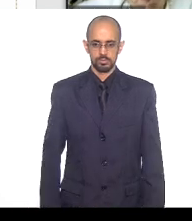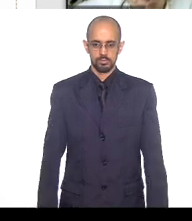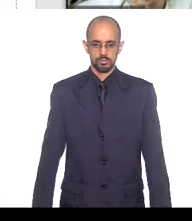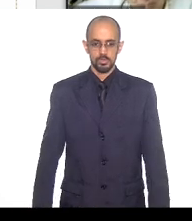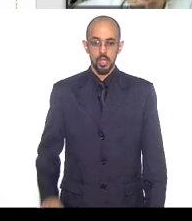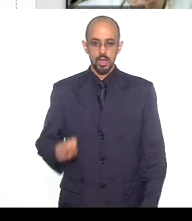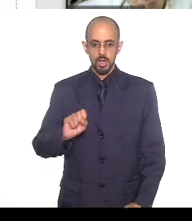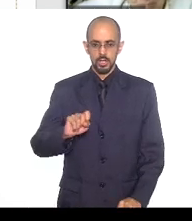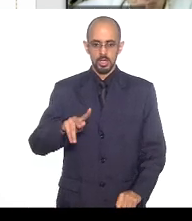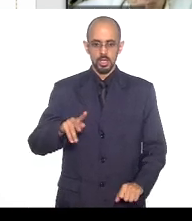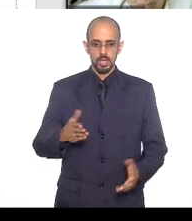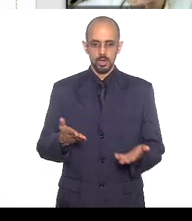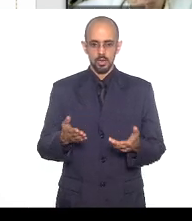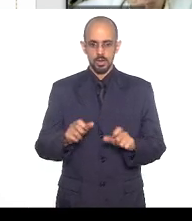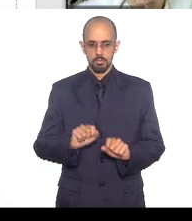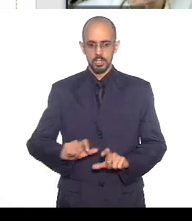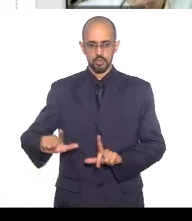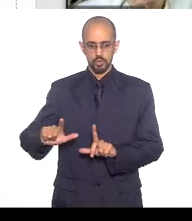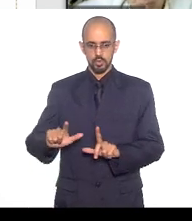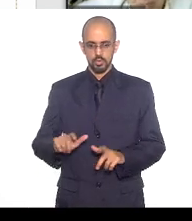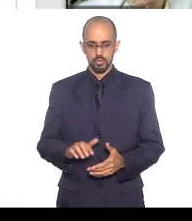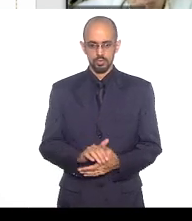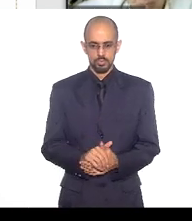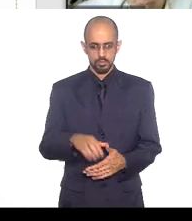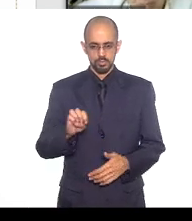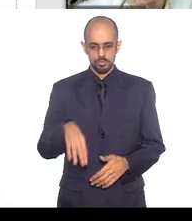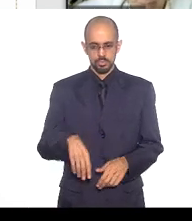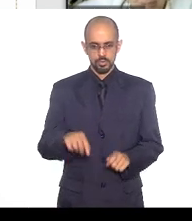Ok. Estão vendo? Sim.